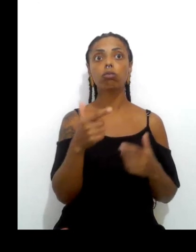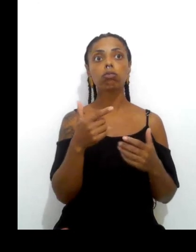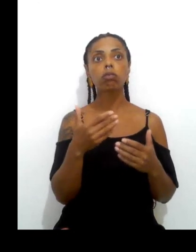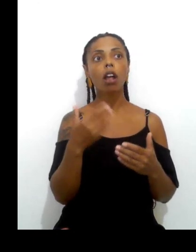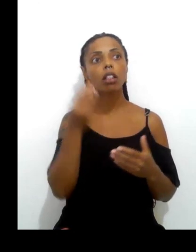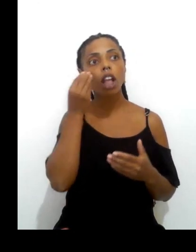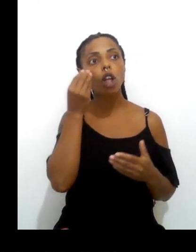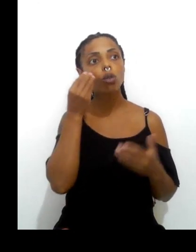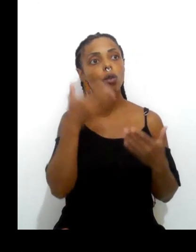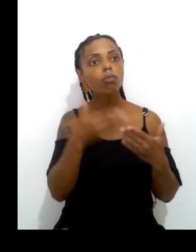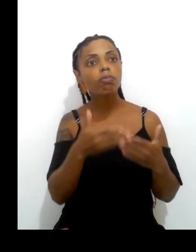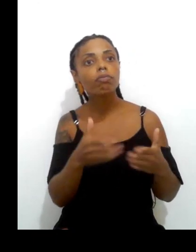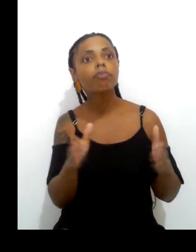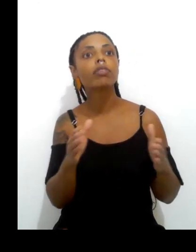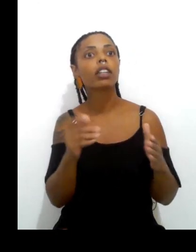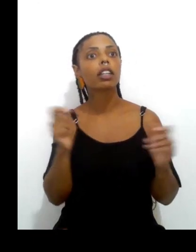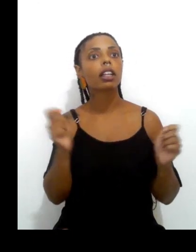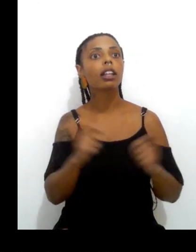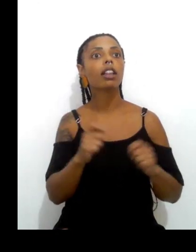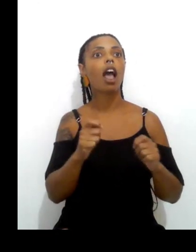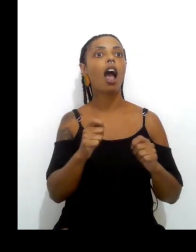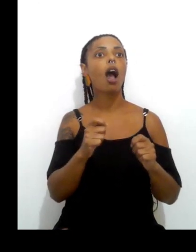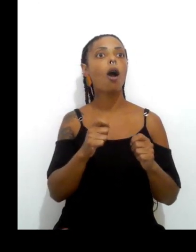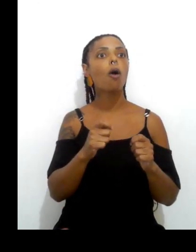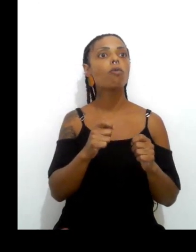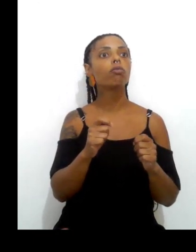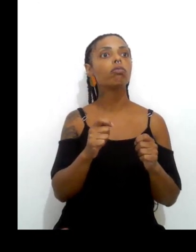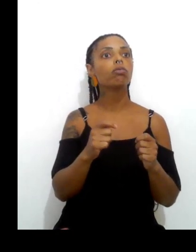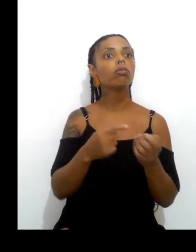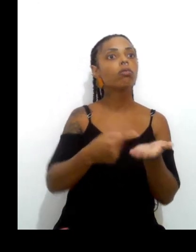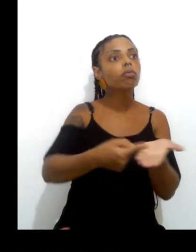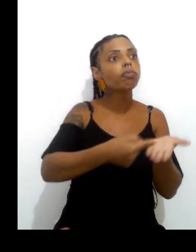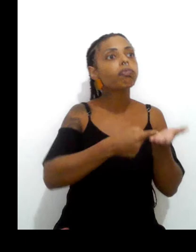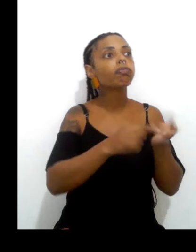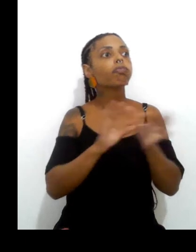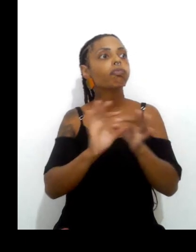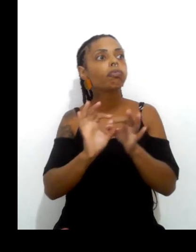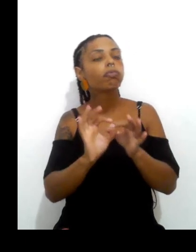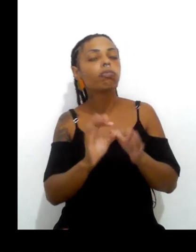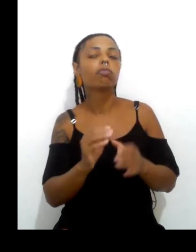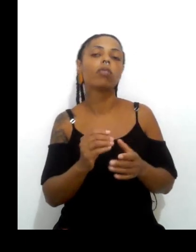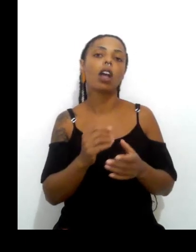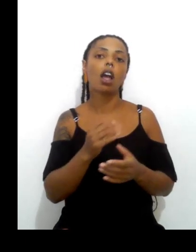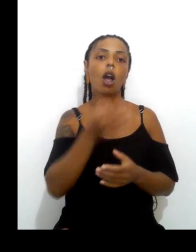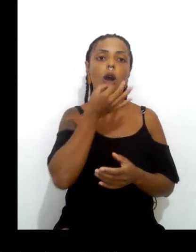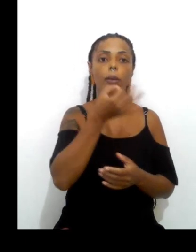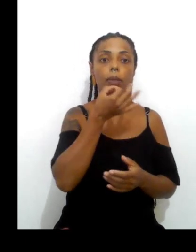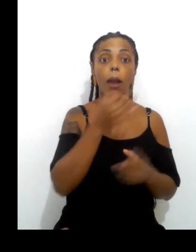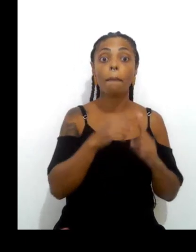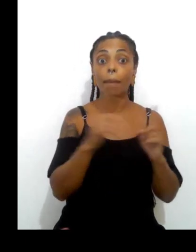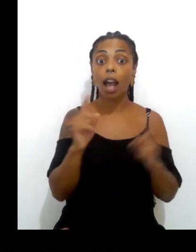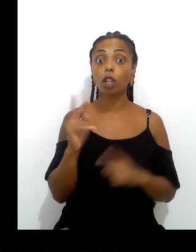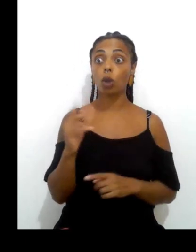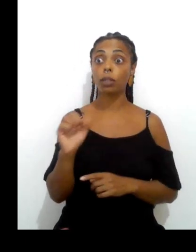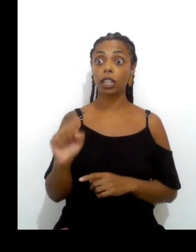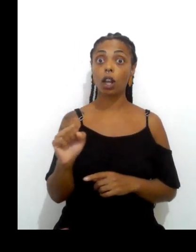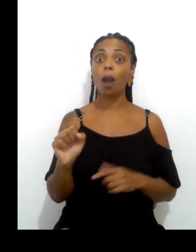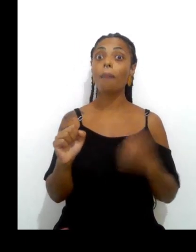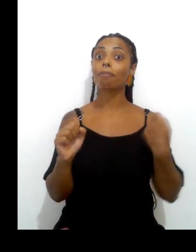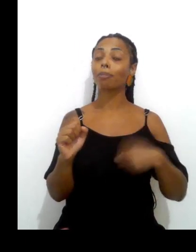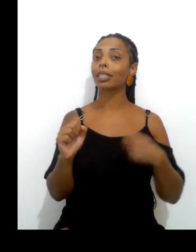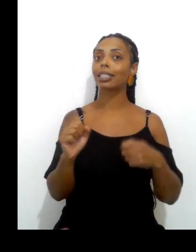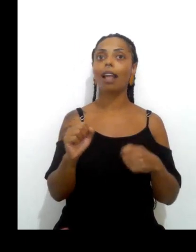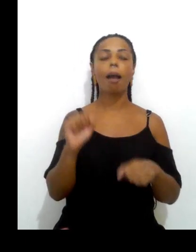mas o homossexual deveria se afastar de práticas de sexo público e